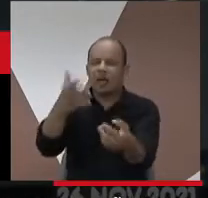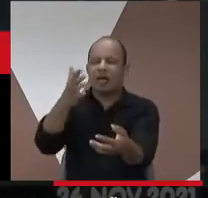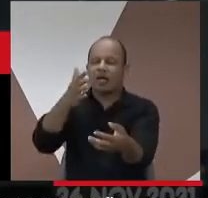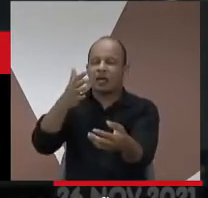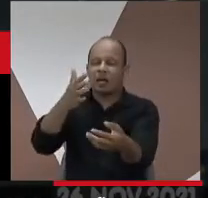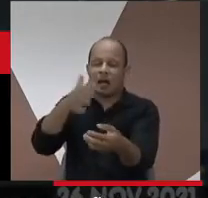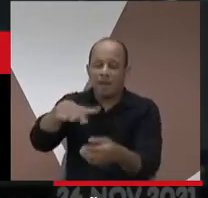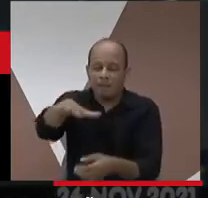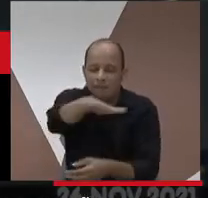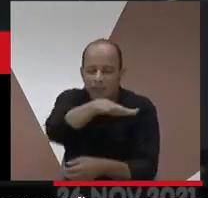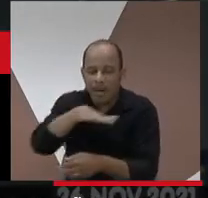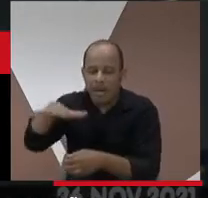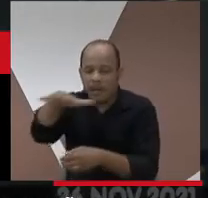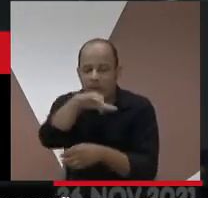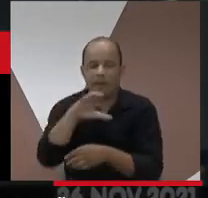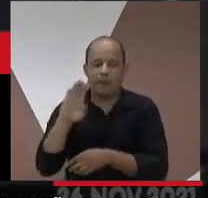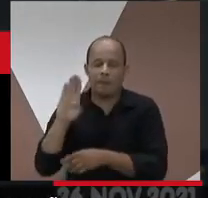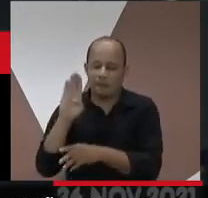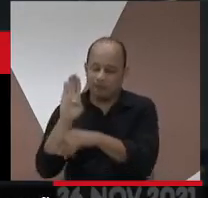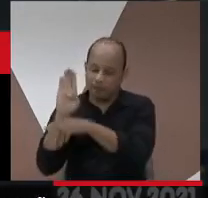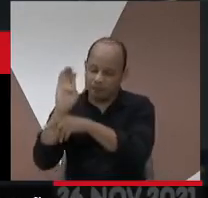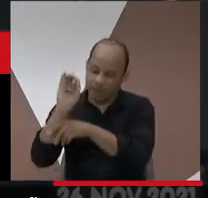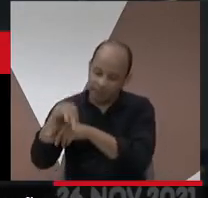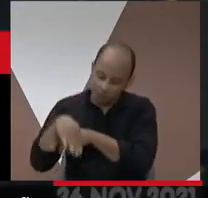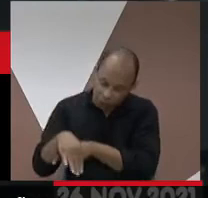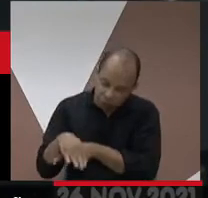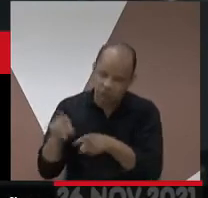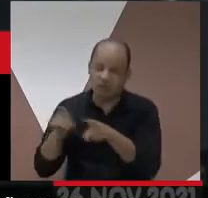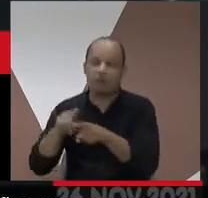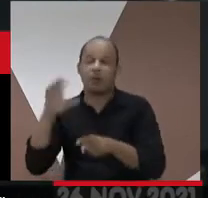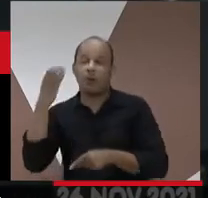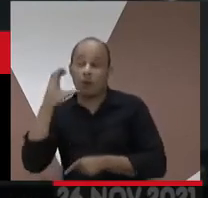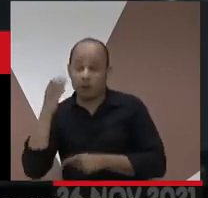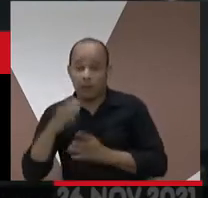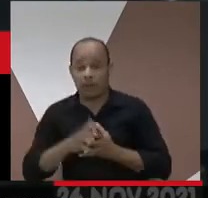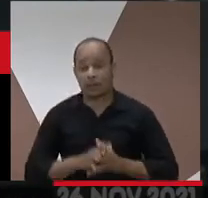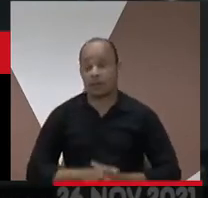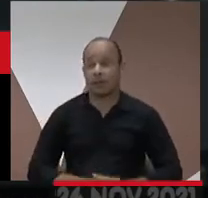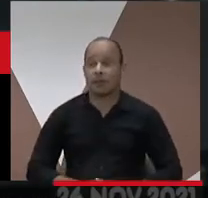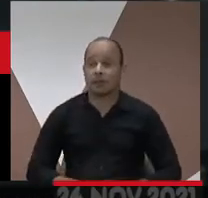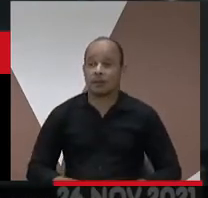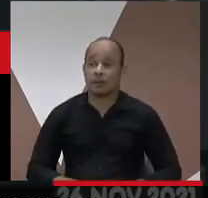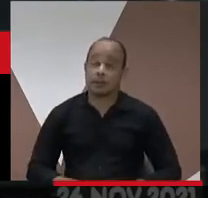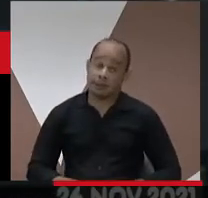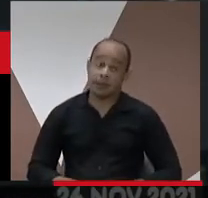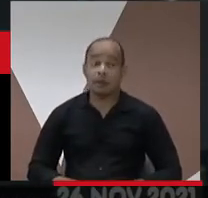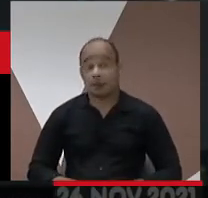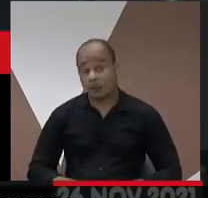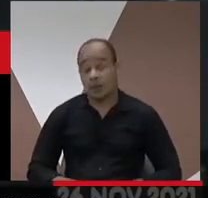a não resolver a mobilidade urbana. Veja só que